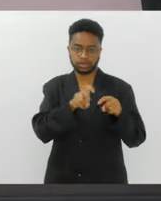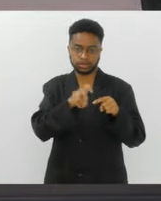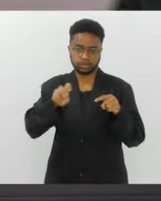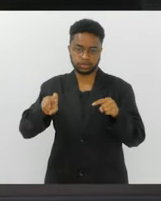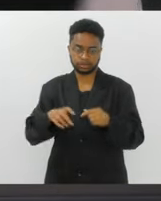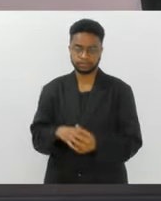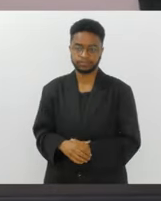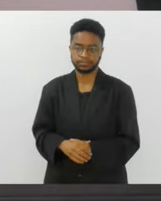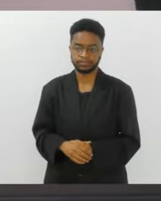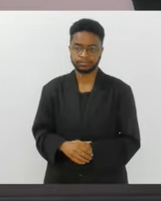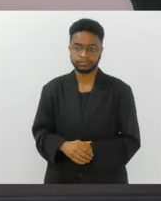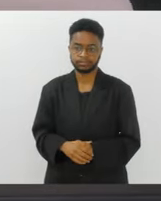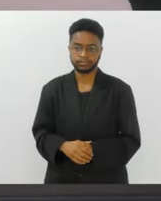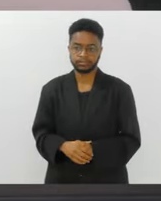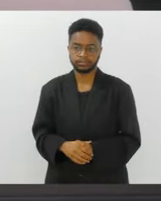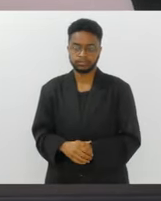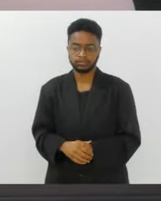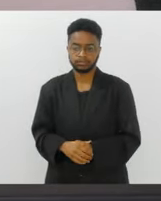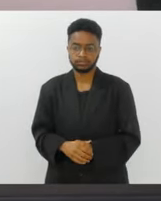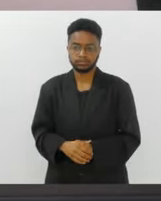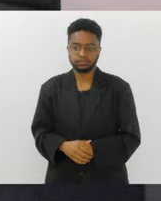sentar?